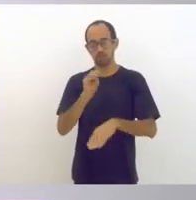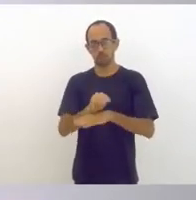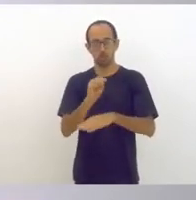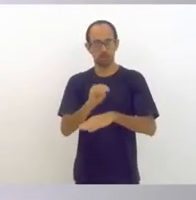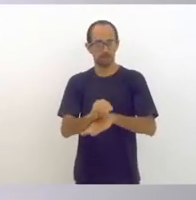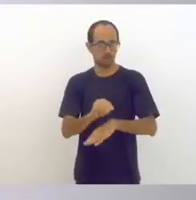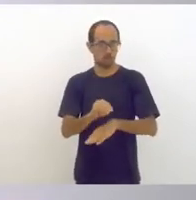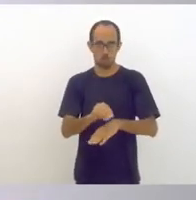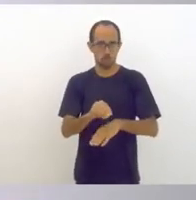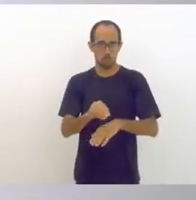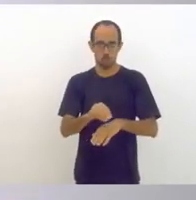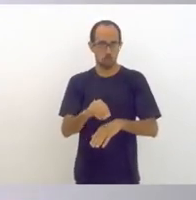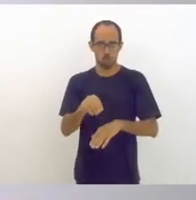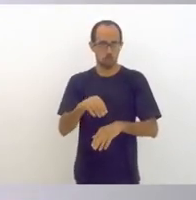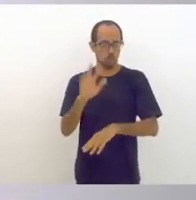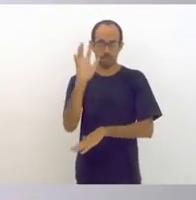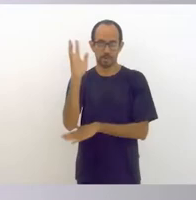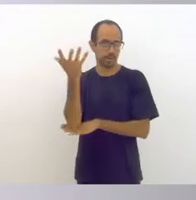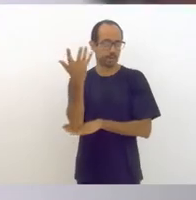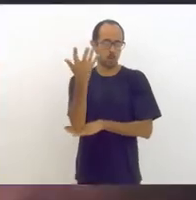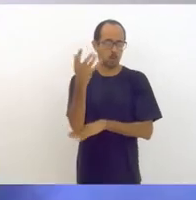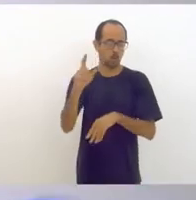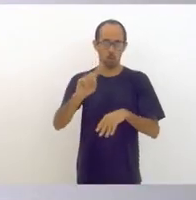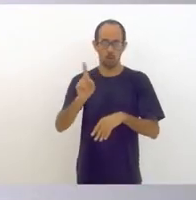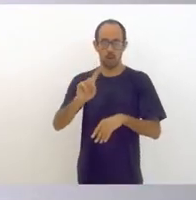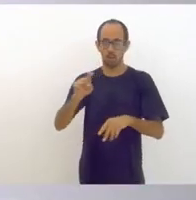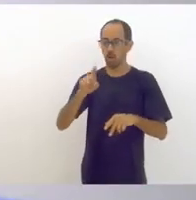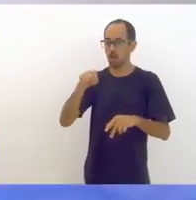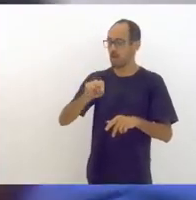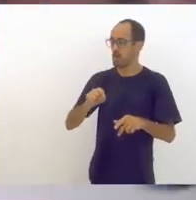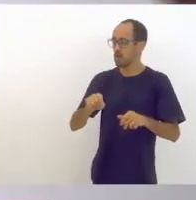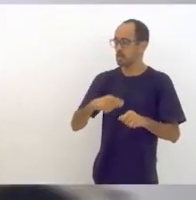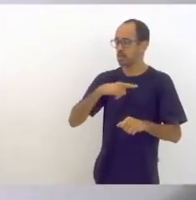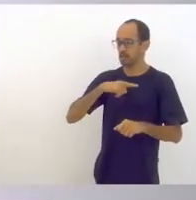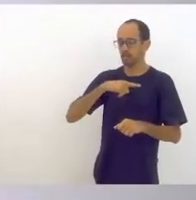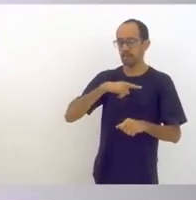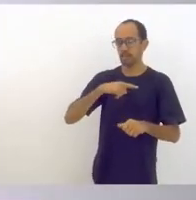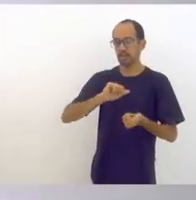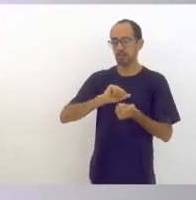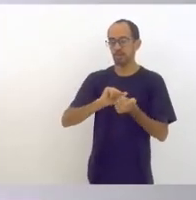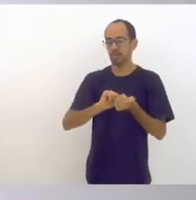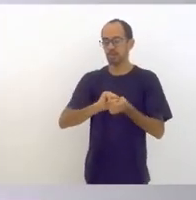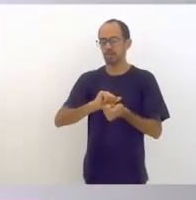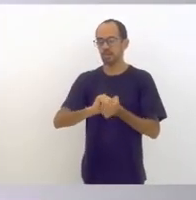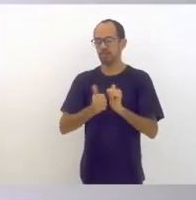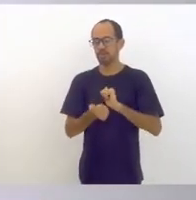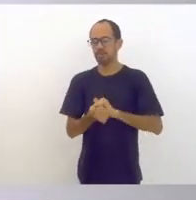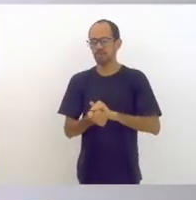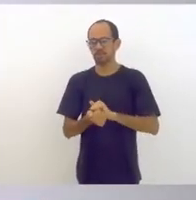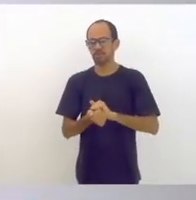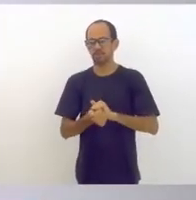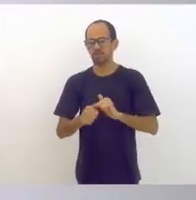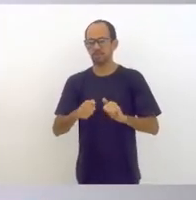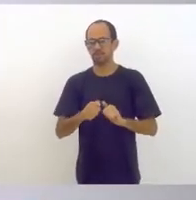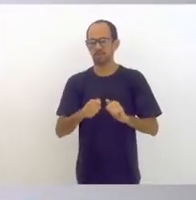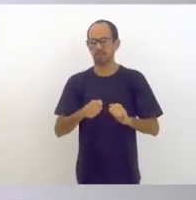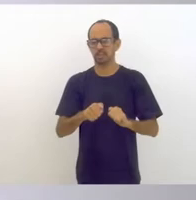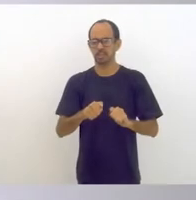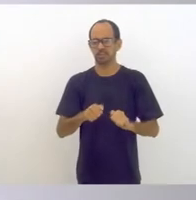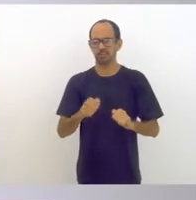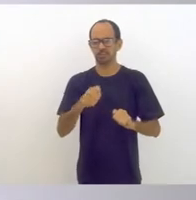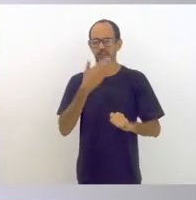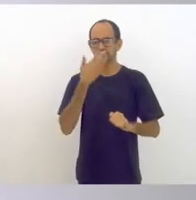isso muito claro. Ele busca uma readequação, uma reclassificação. E qual é